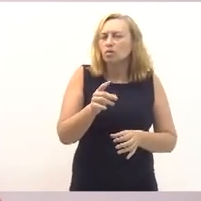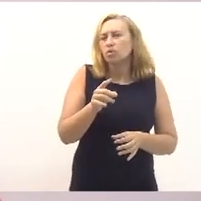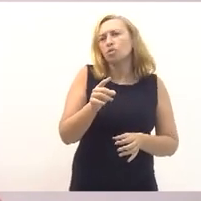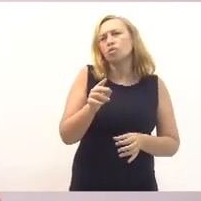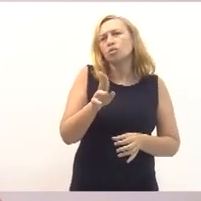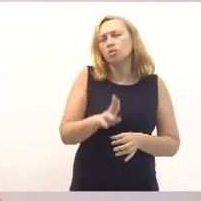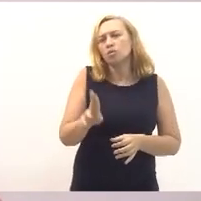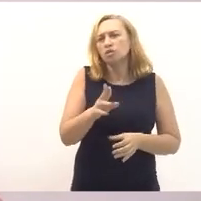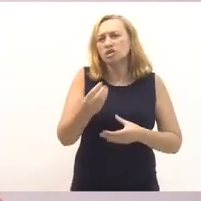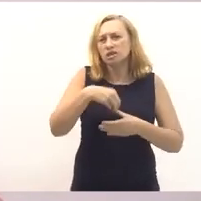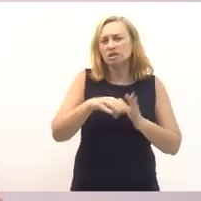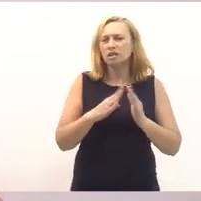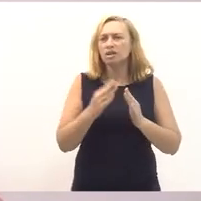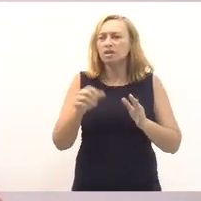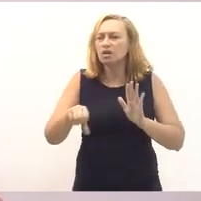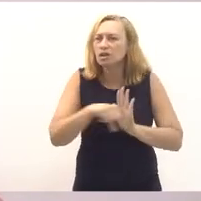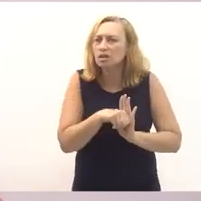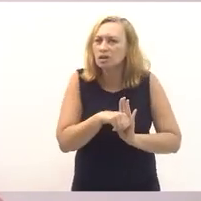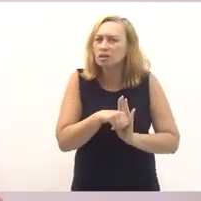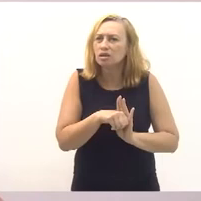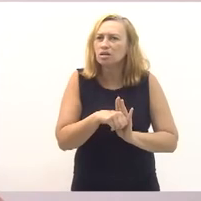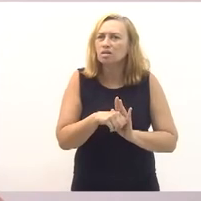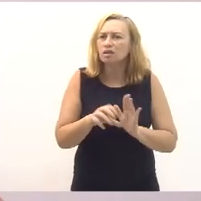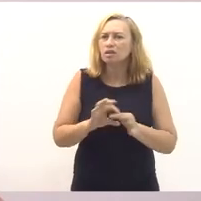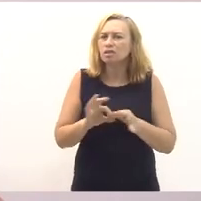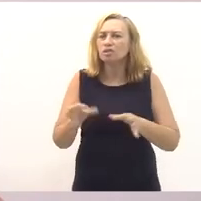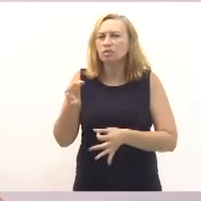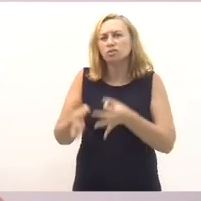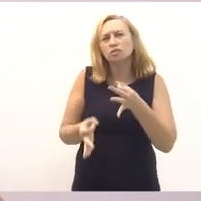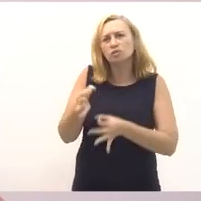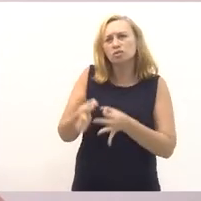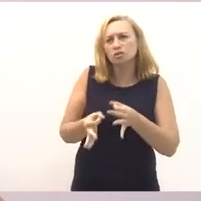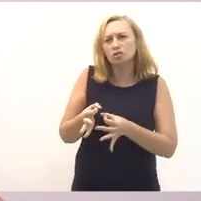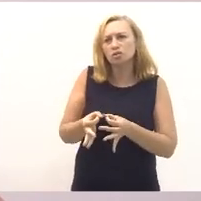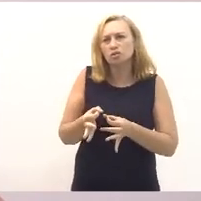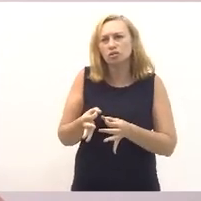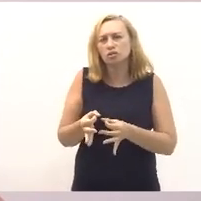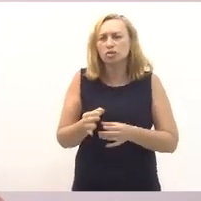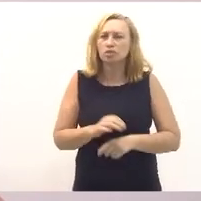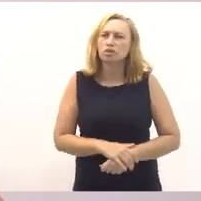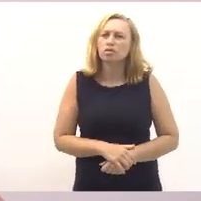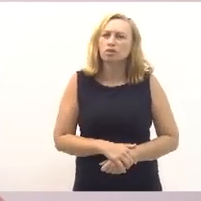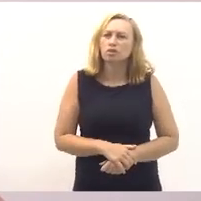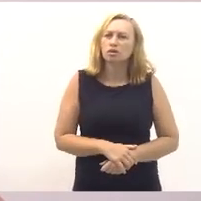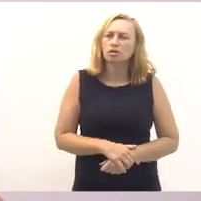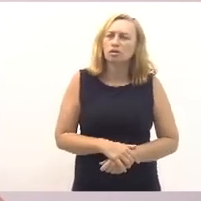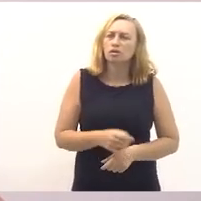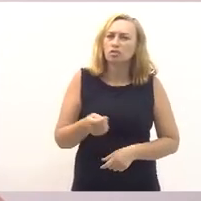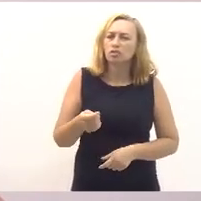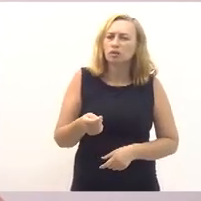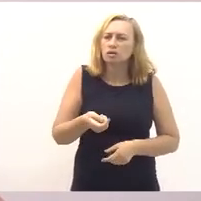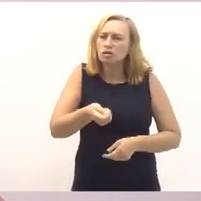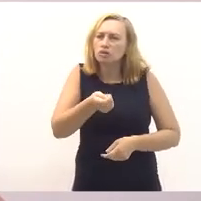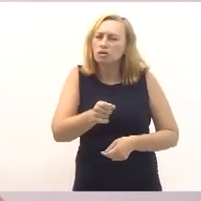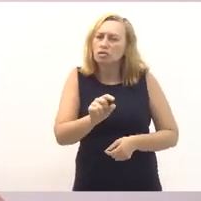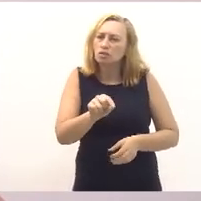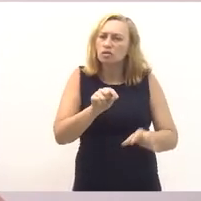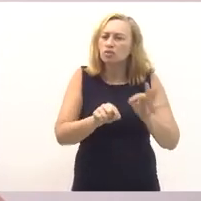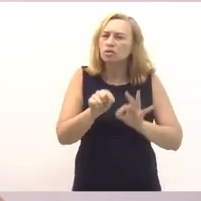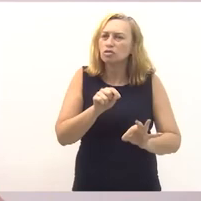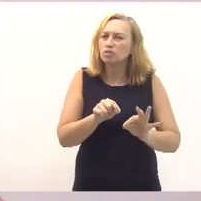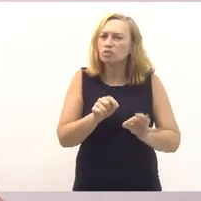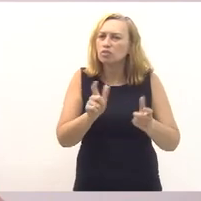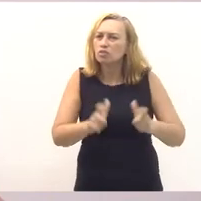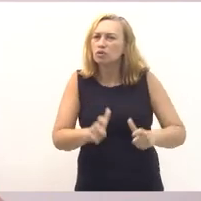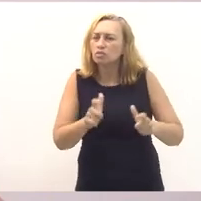levando em consideração que essa autorização se dá por um juiz aleatório e um jogo de sorte que em via de regra julgar atriz